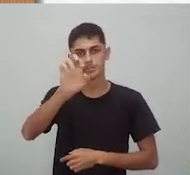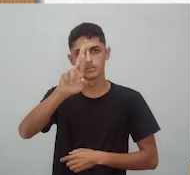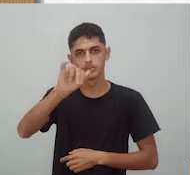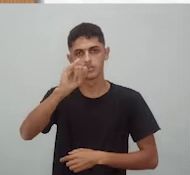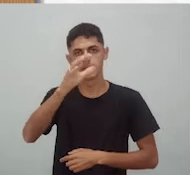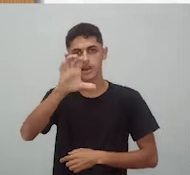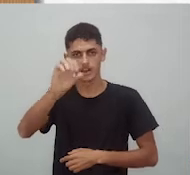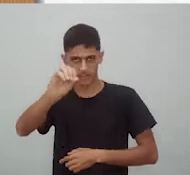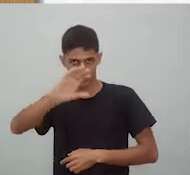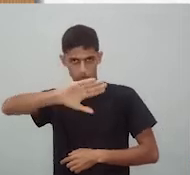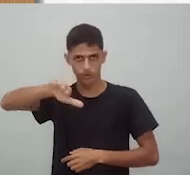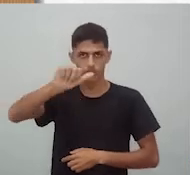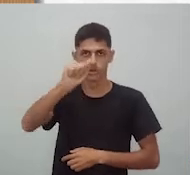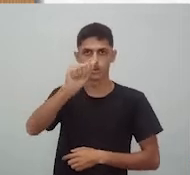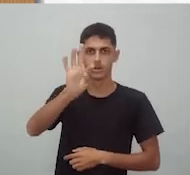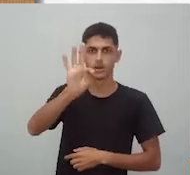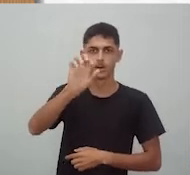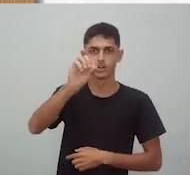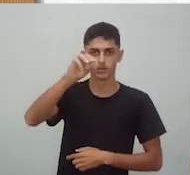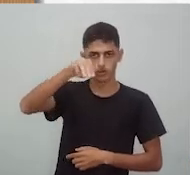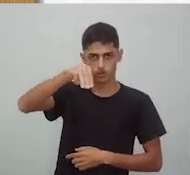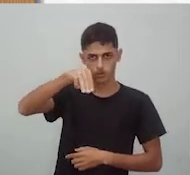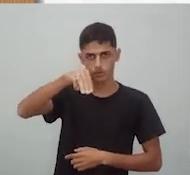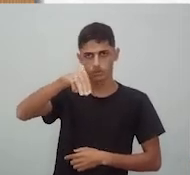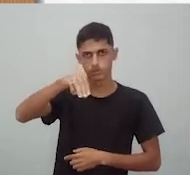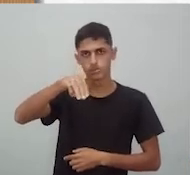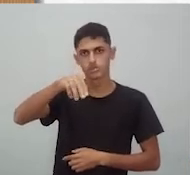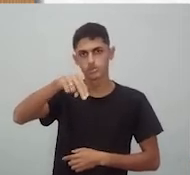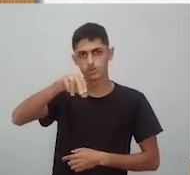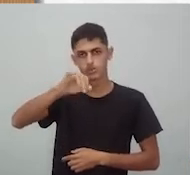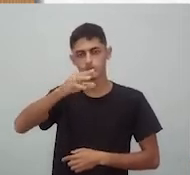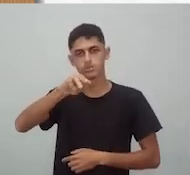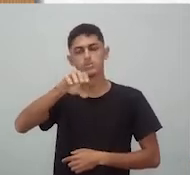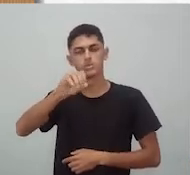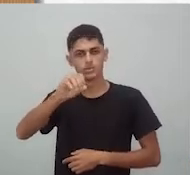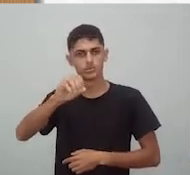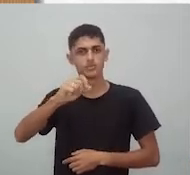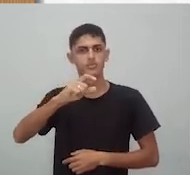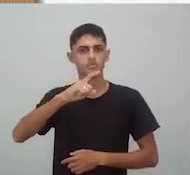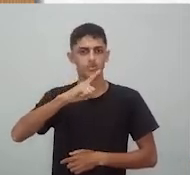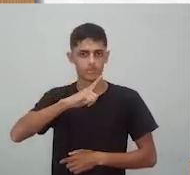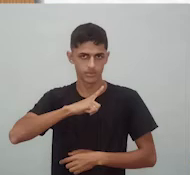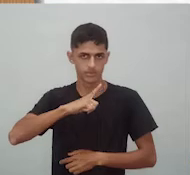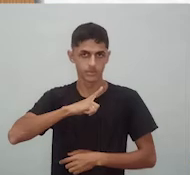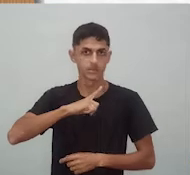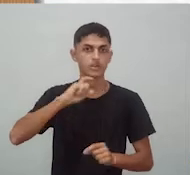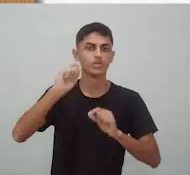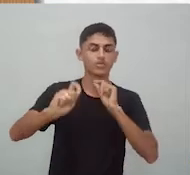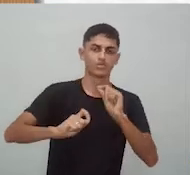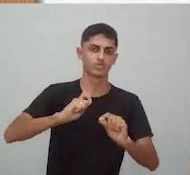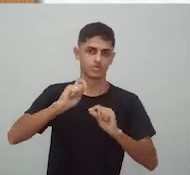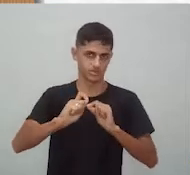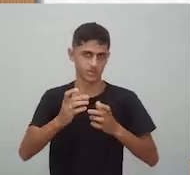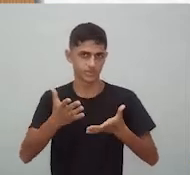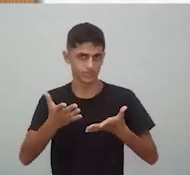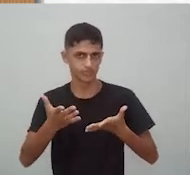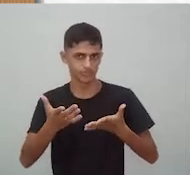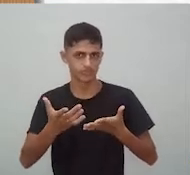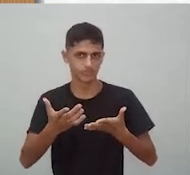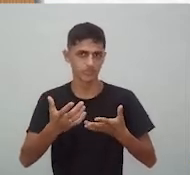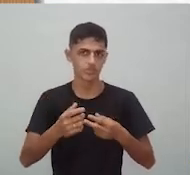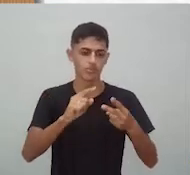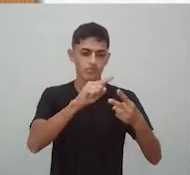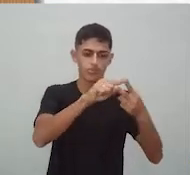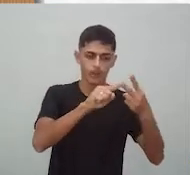autônomo, ele pode ser dividido em dois grupos. Mas, de modo geral, ele é nossa parte do nosso